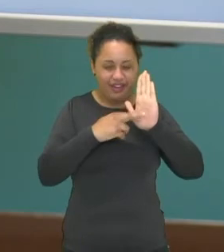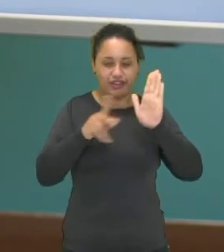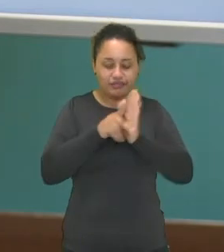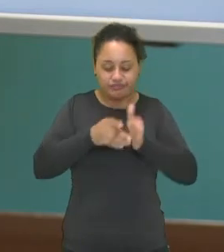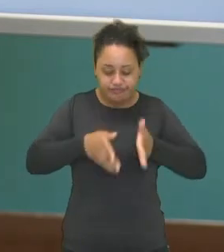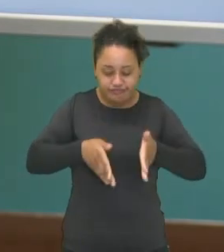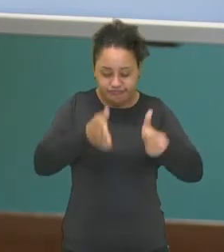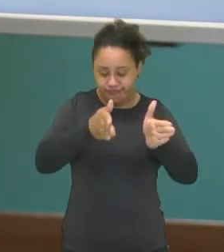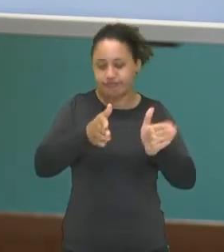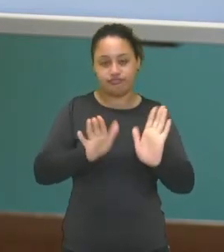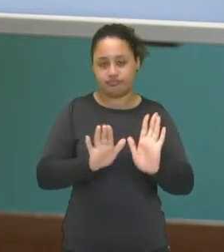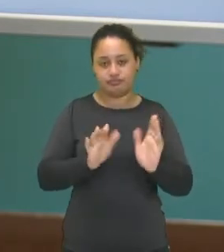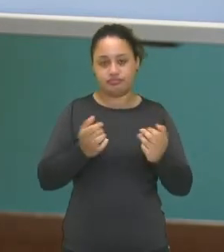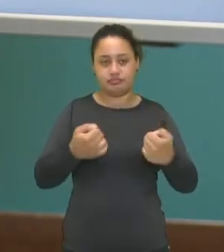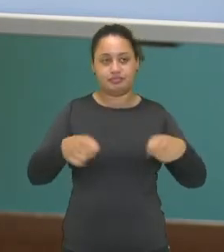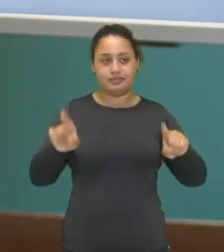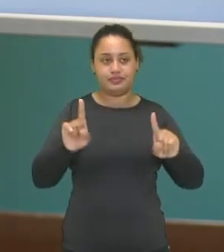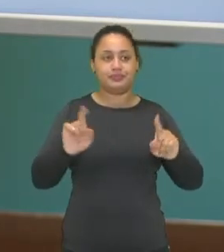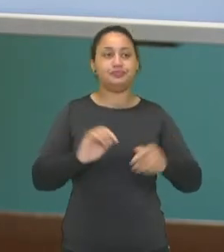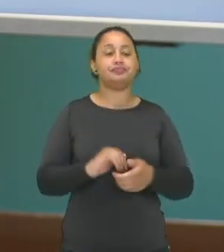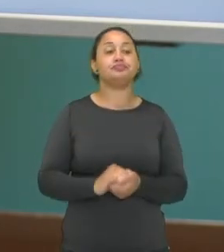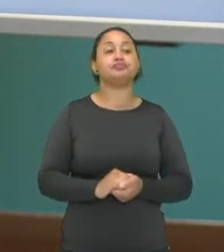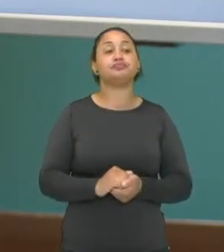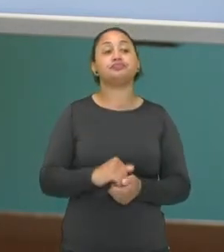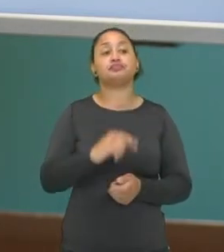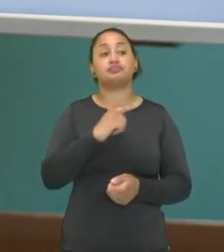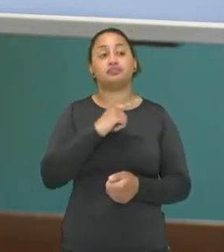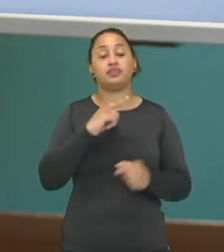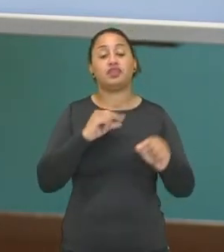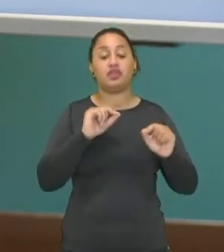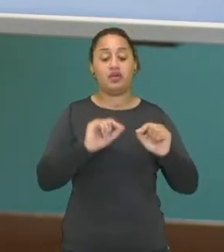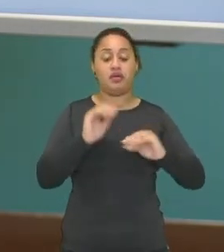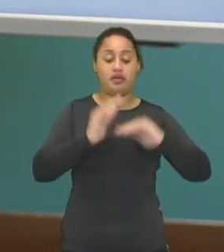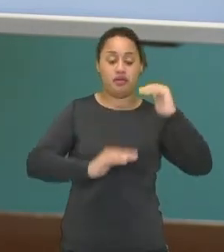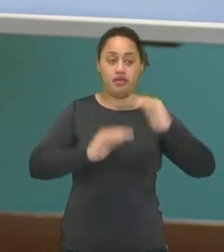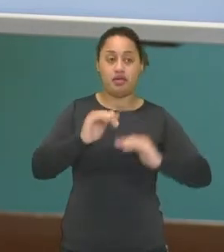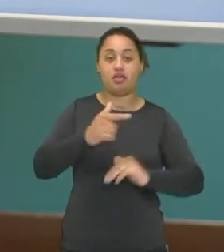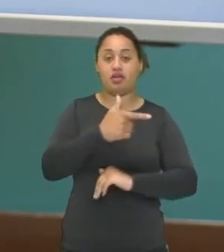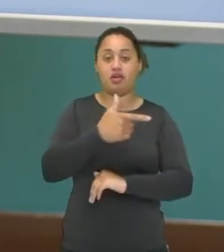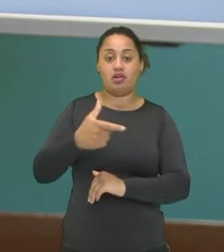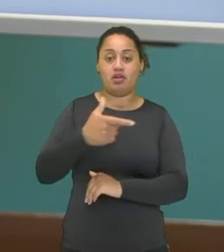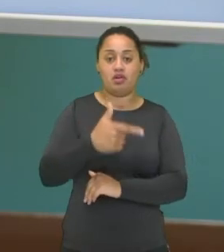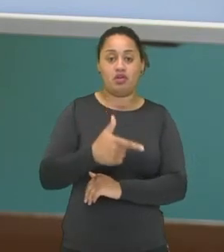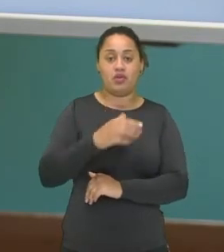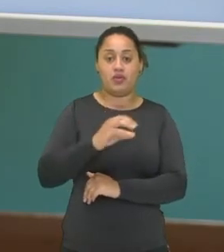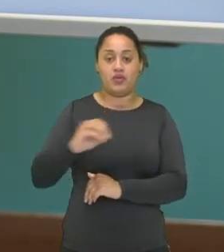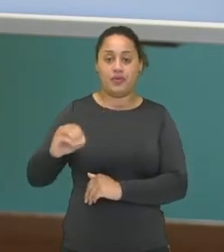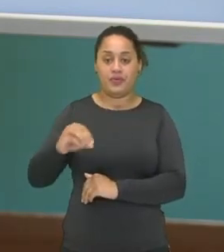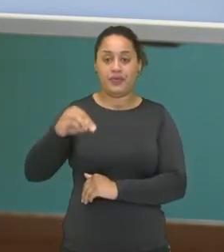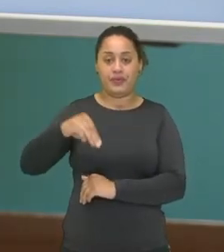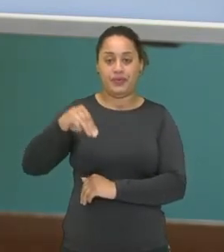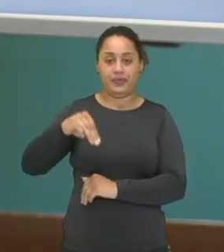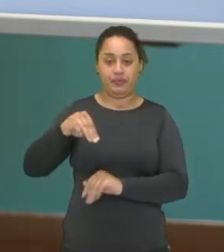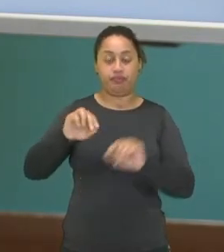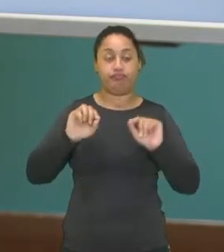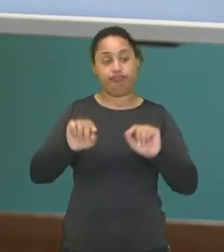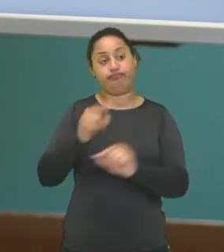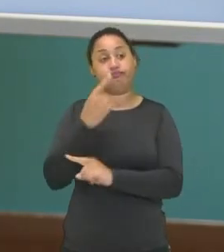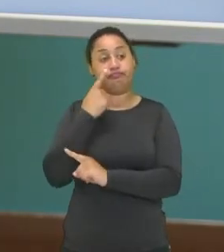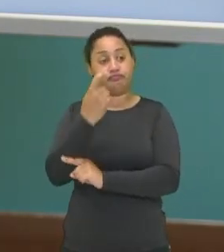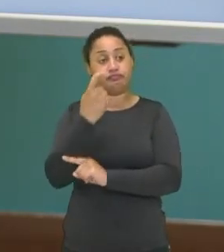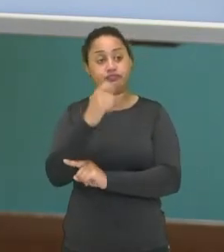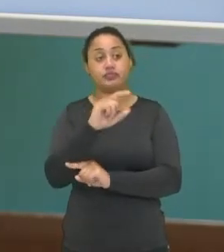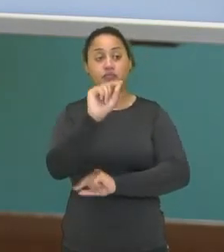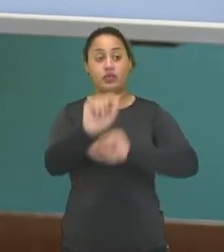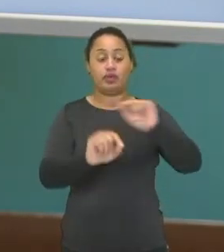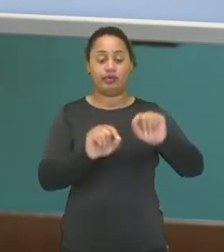no início da prova. Daí nós temos a prova dos 200 metros. O interessante dessa prova